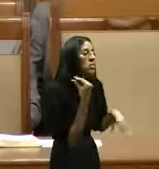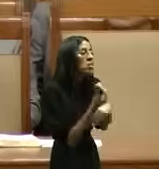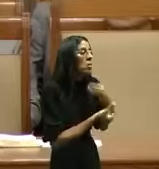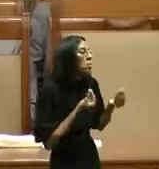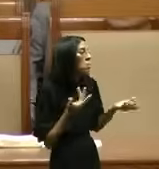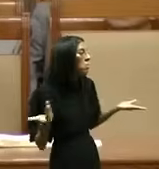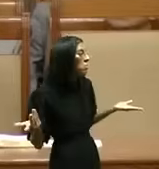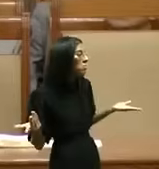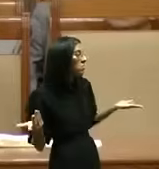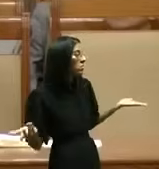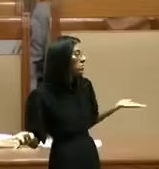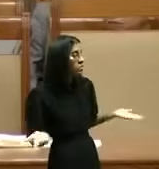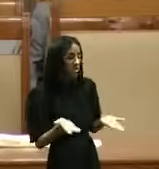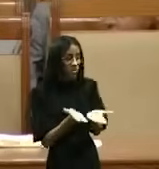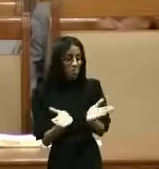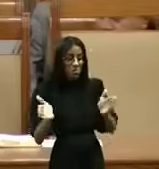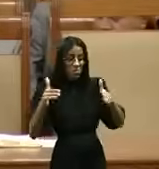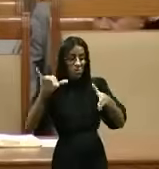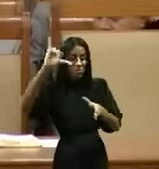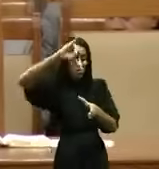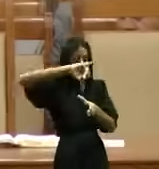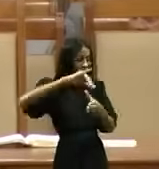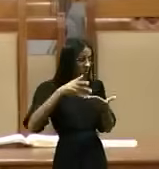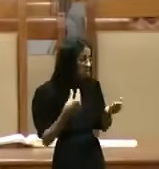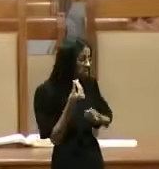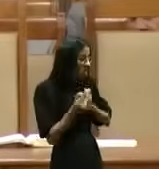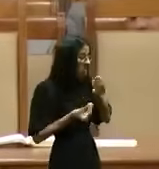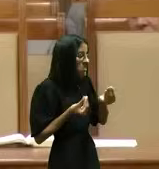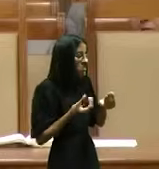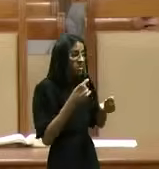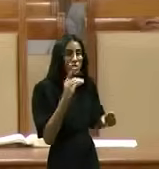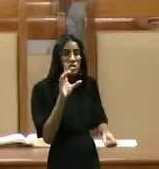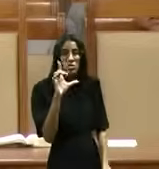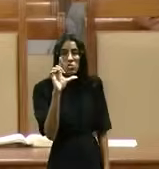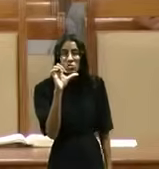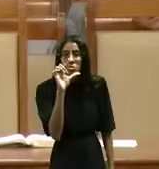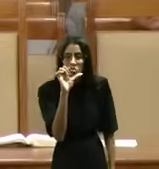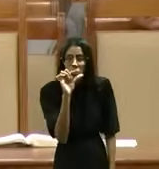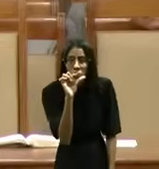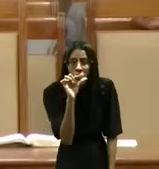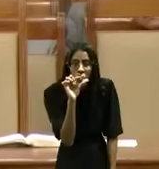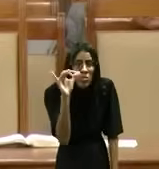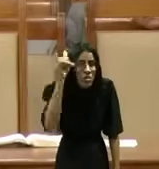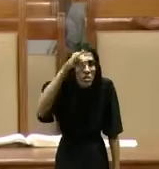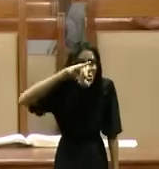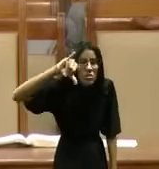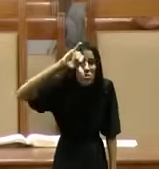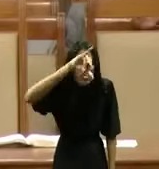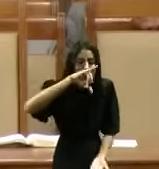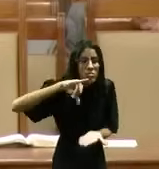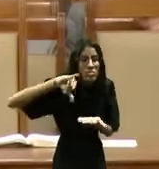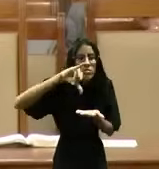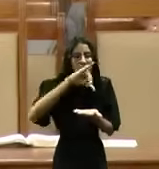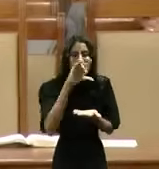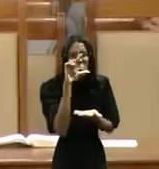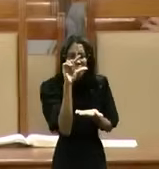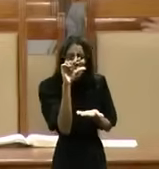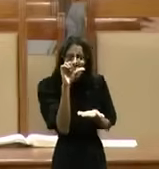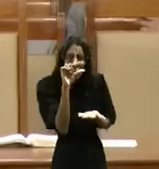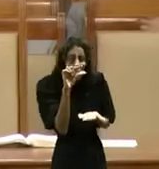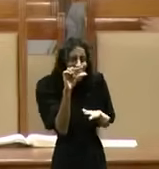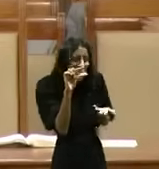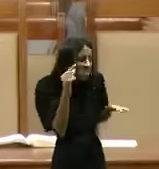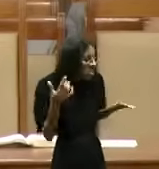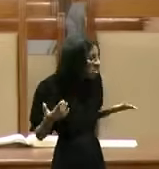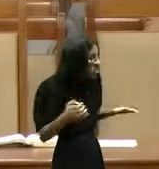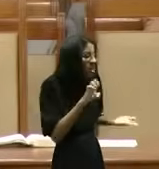dentro desse balde tu tá é louco Eliseu ol o tantinho de azeite que ela disse que só tinha o quê